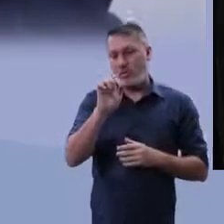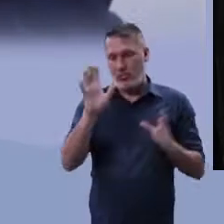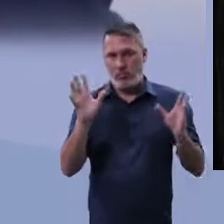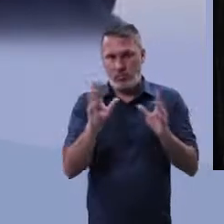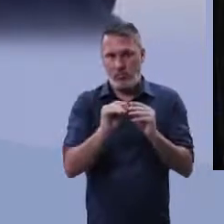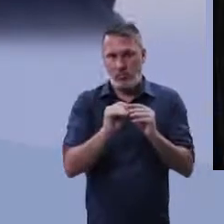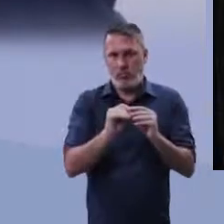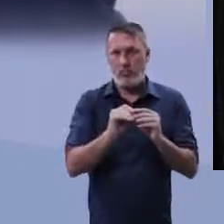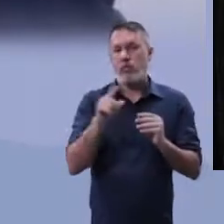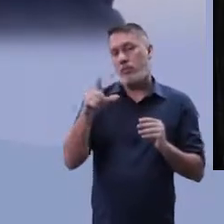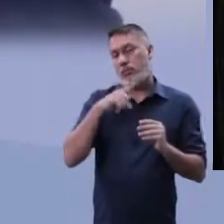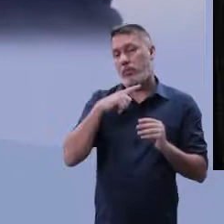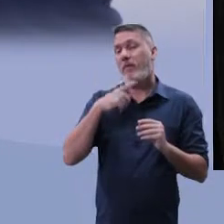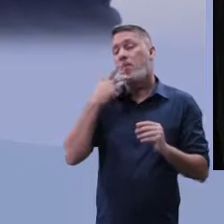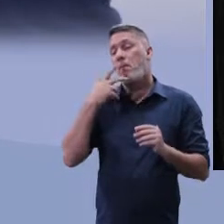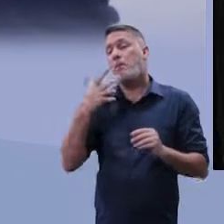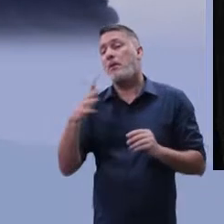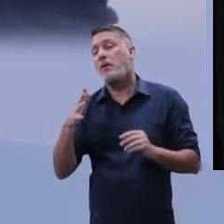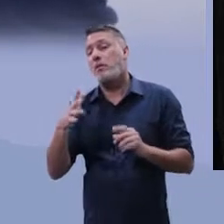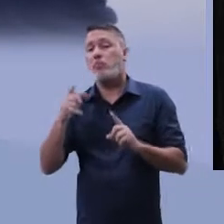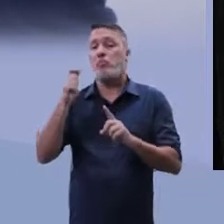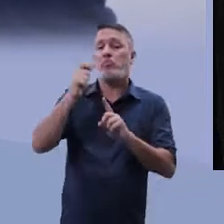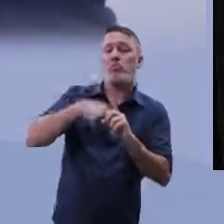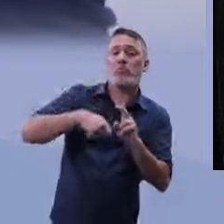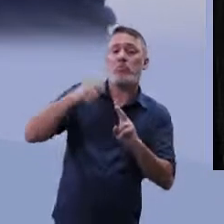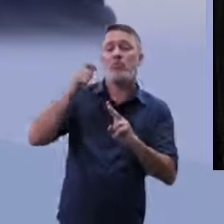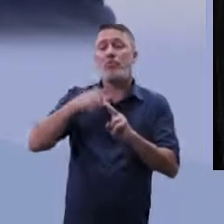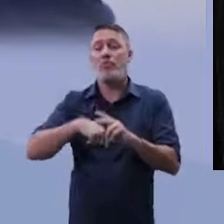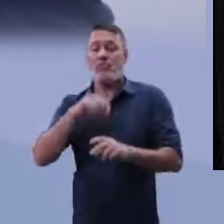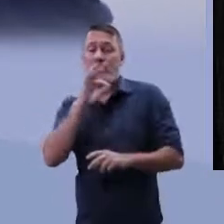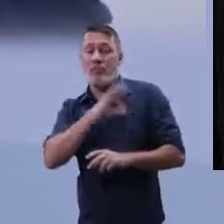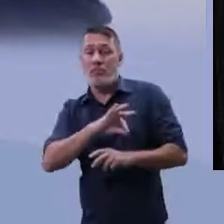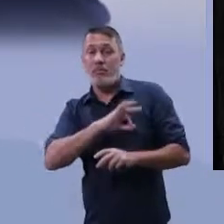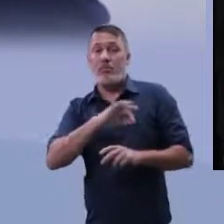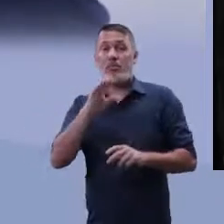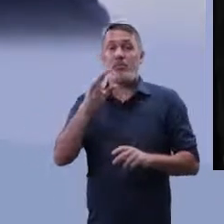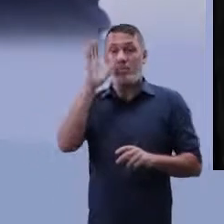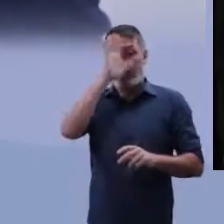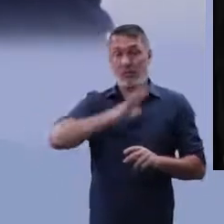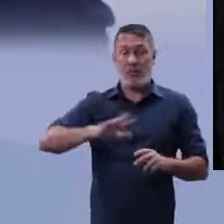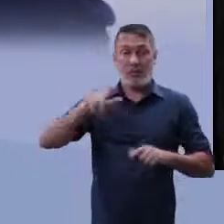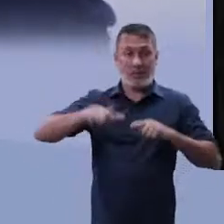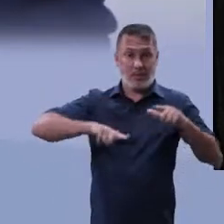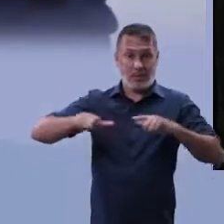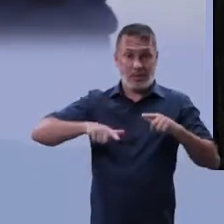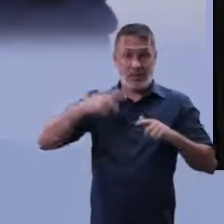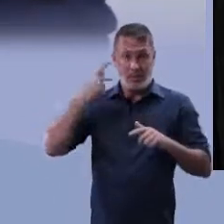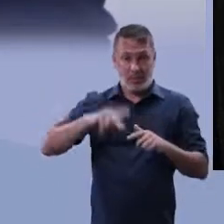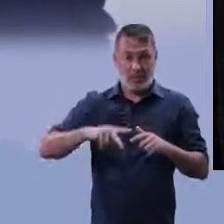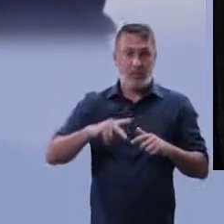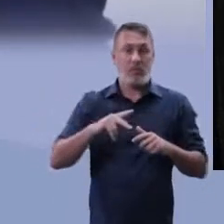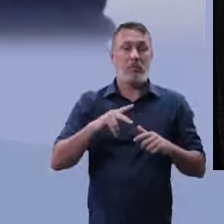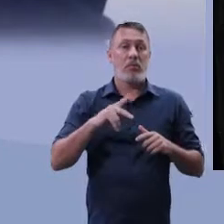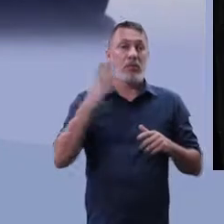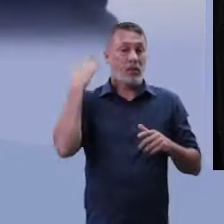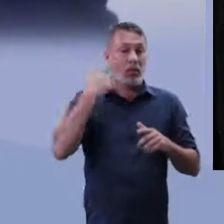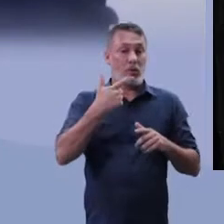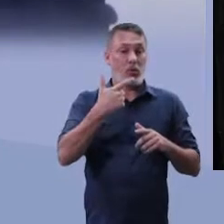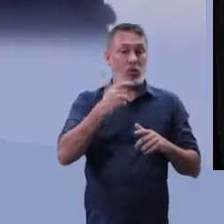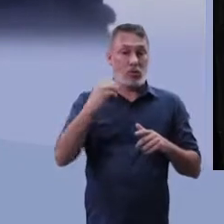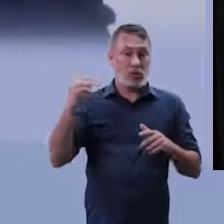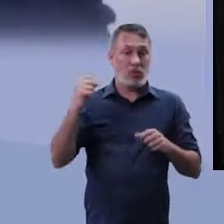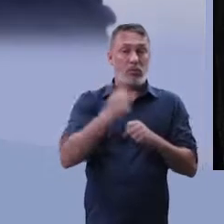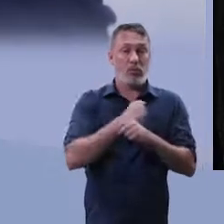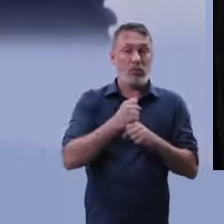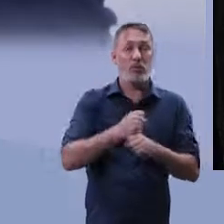Estatística, conhecido como IBGE, rendimento médio mensal dos trabalhadores brasileiros no ano 2000 era